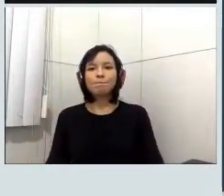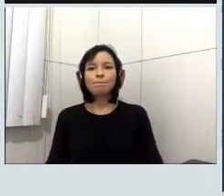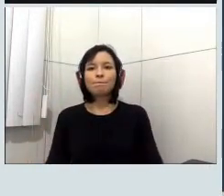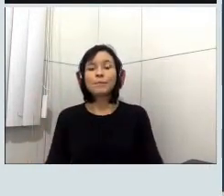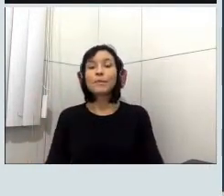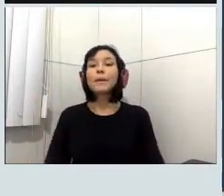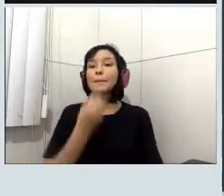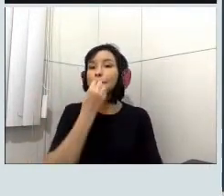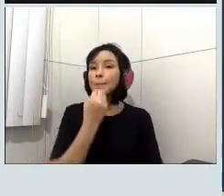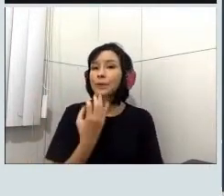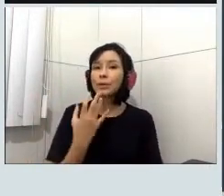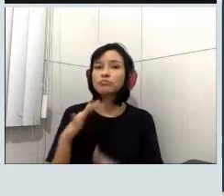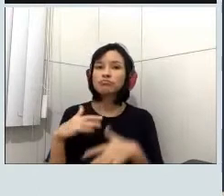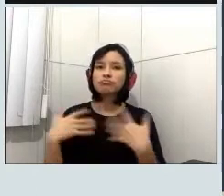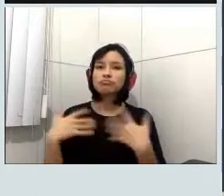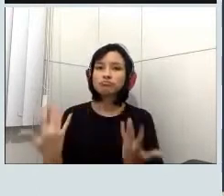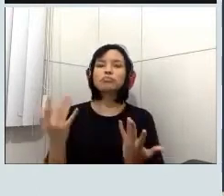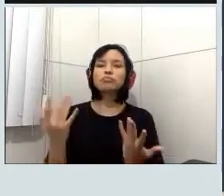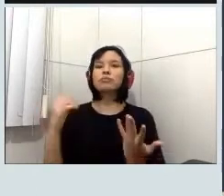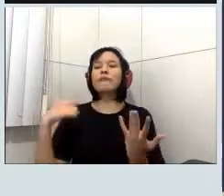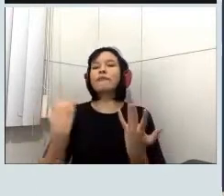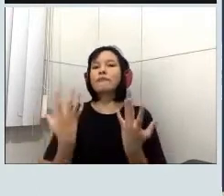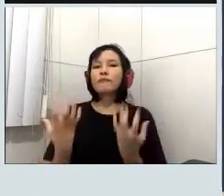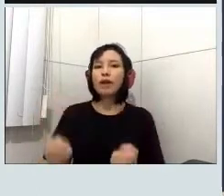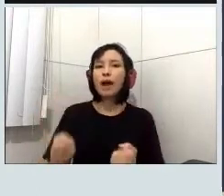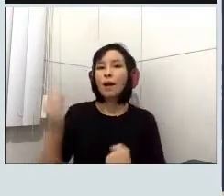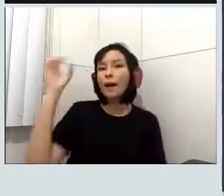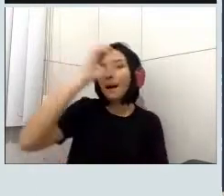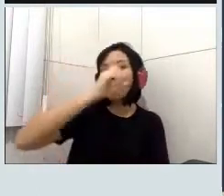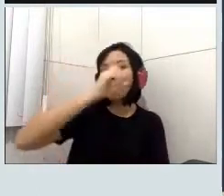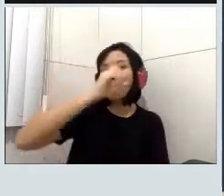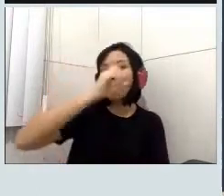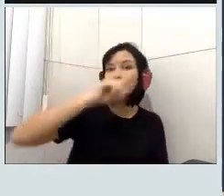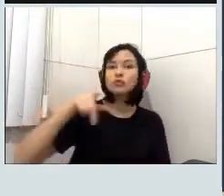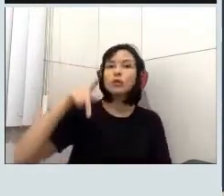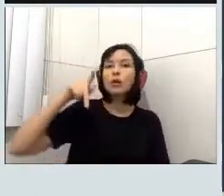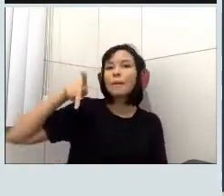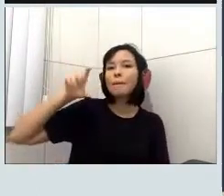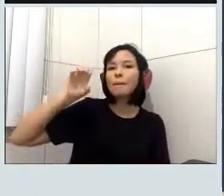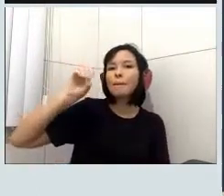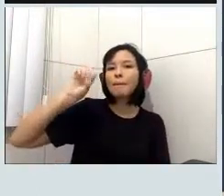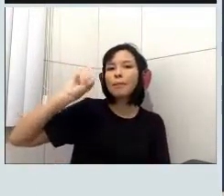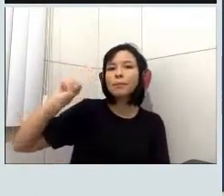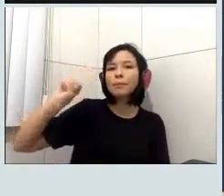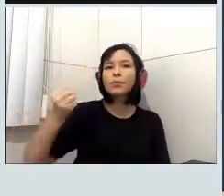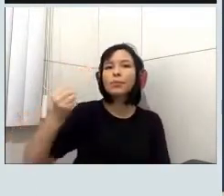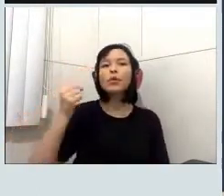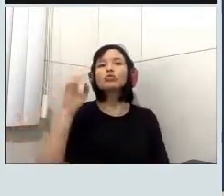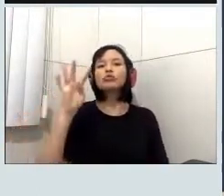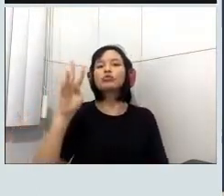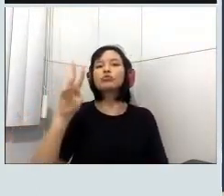Bom, vamos agora aprender um pouco sobre postulados. Mas antes,